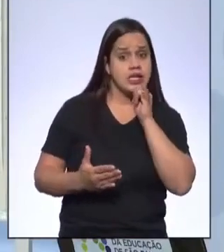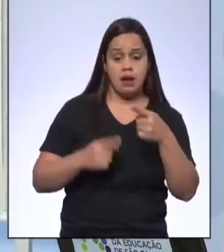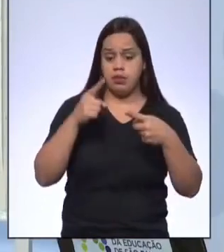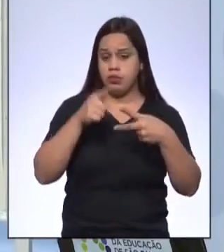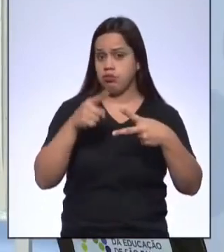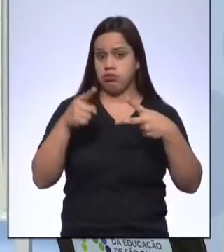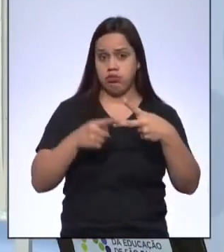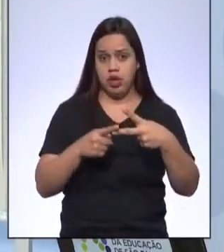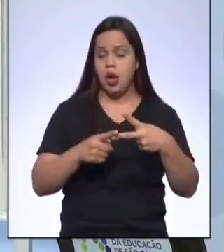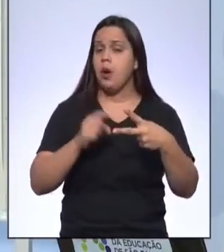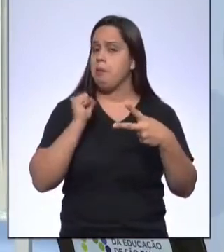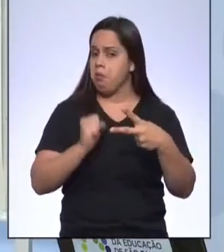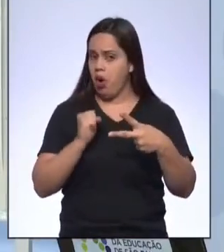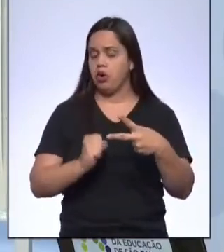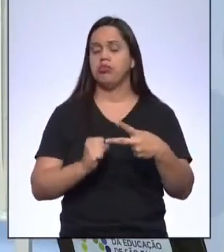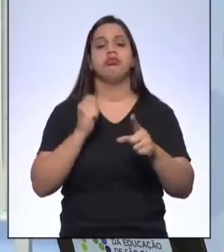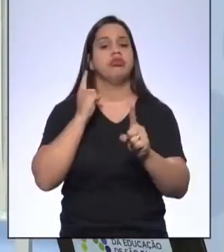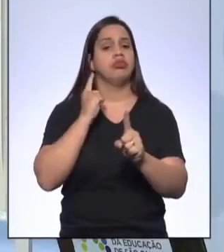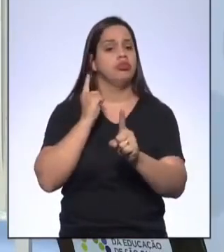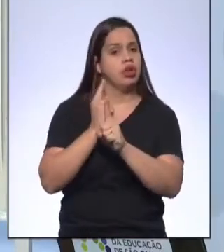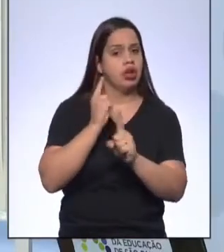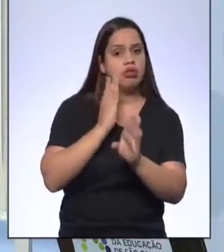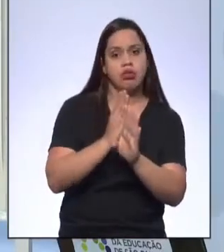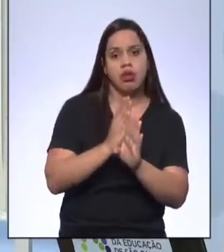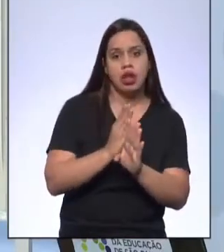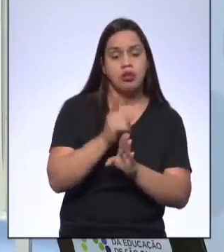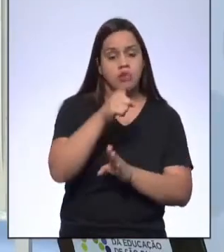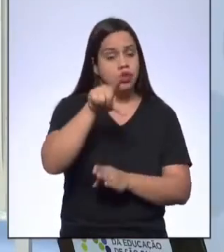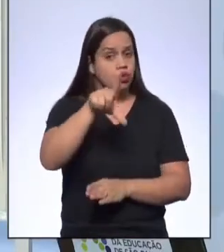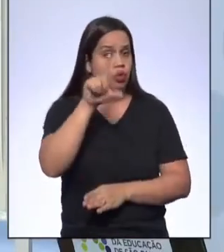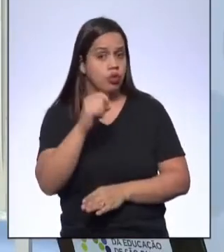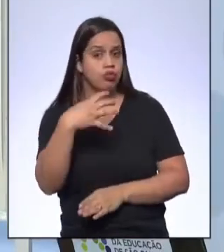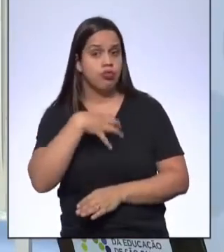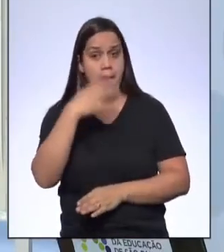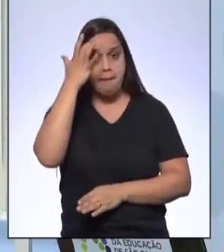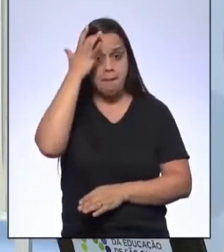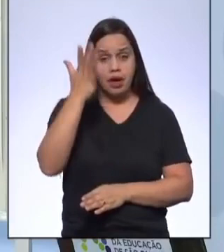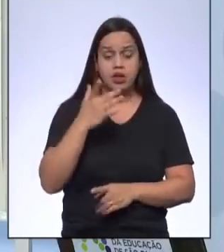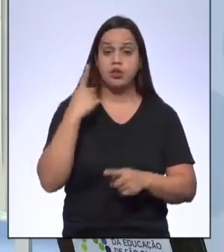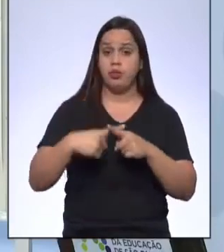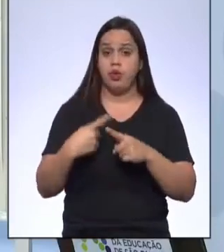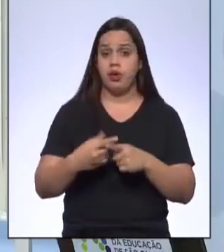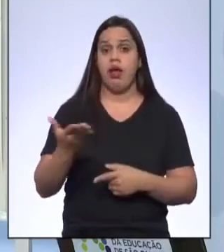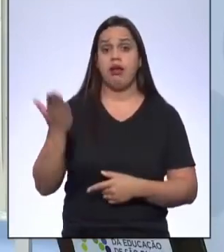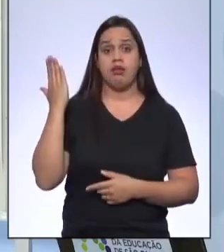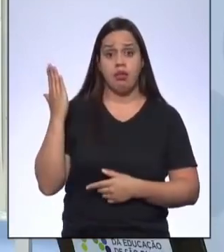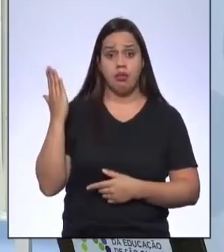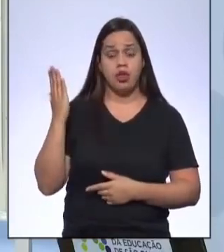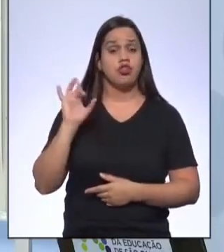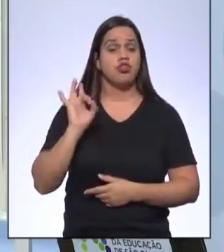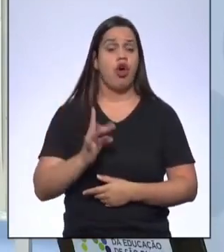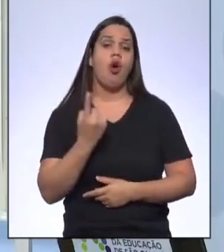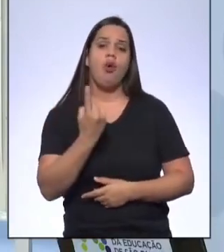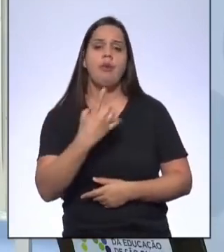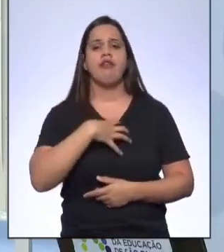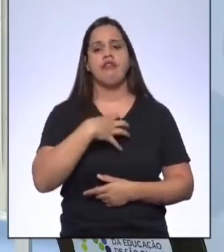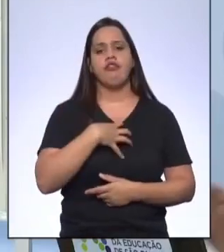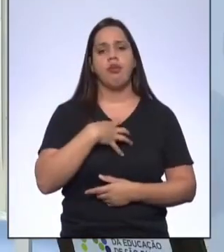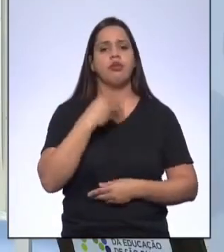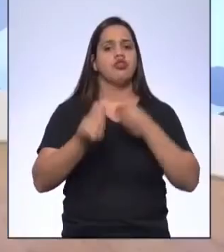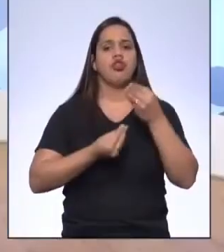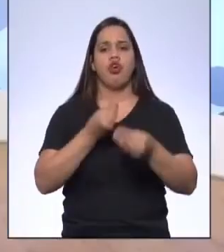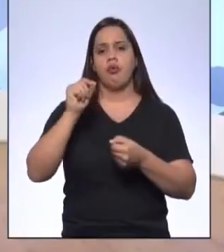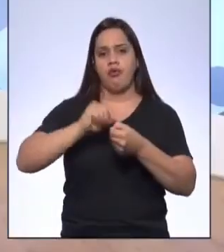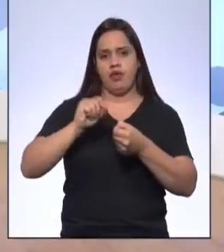podem identificar, vocês podem fazer da forma com que vocês acharem mais fácil. Aqui é apenas uma das formas de executar, né? Ela é